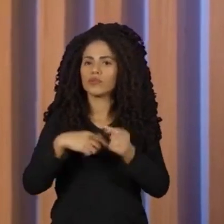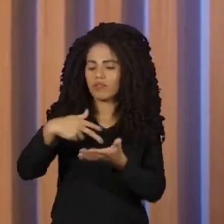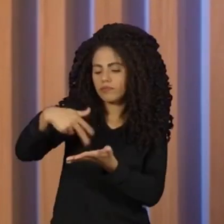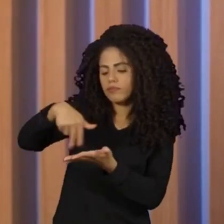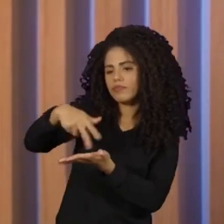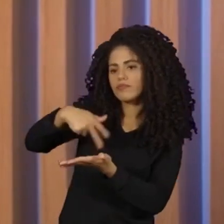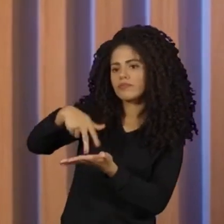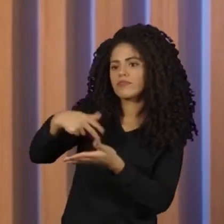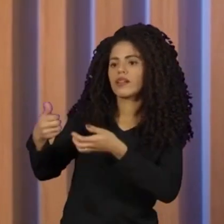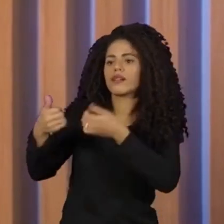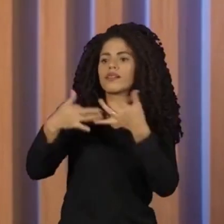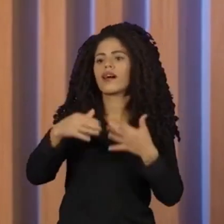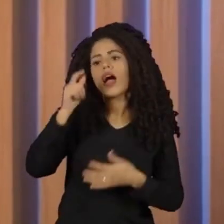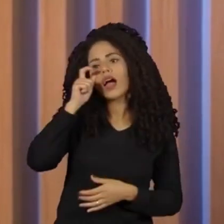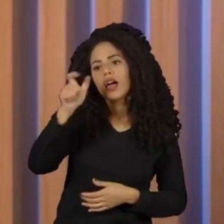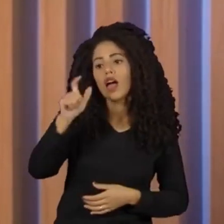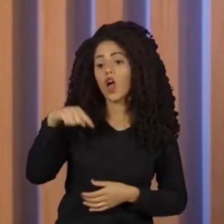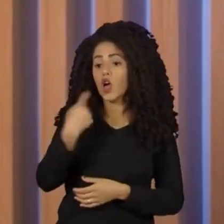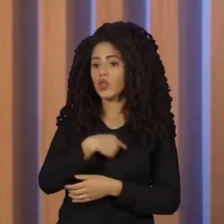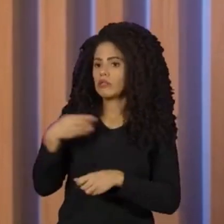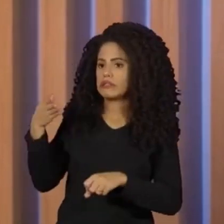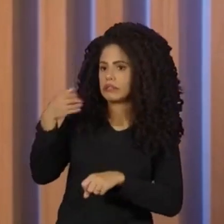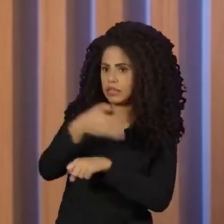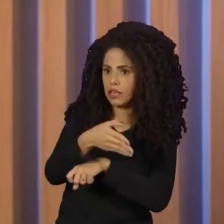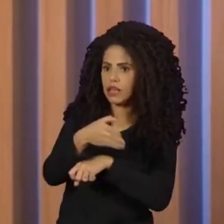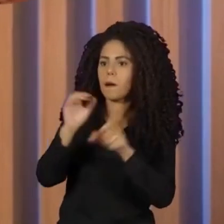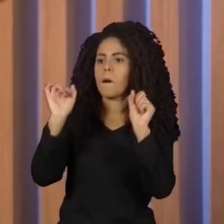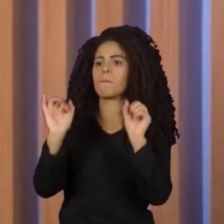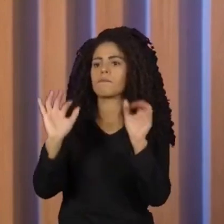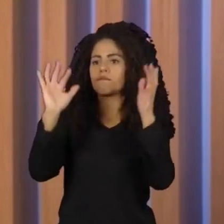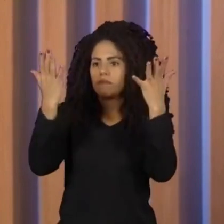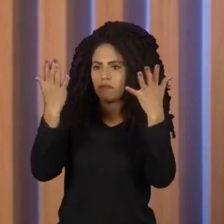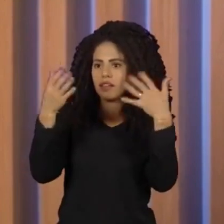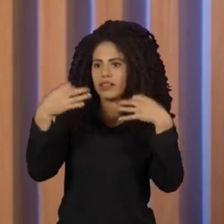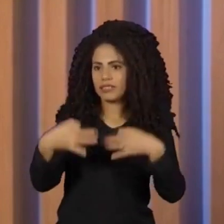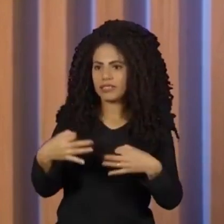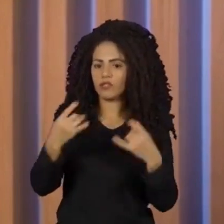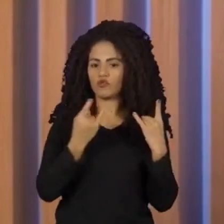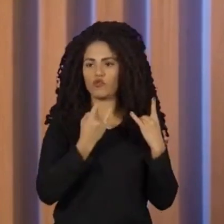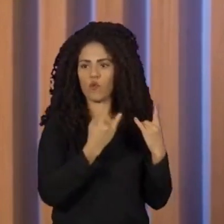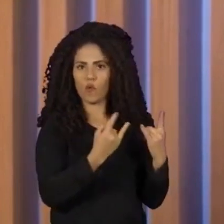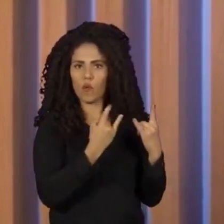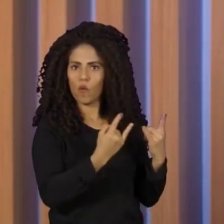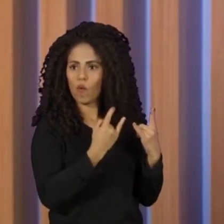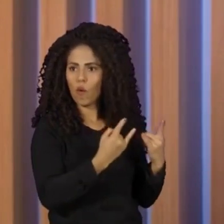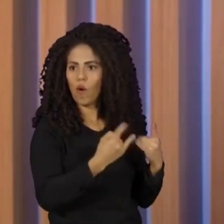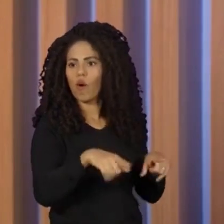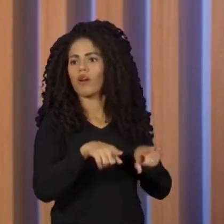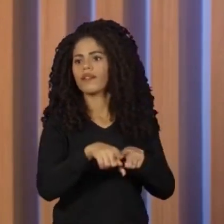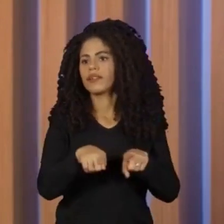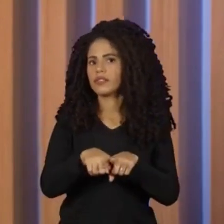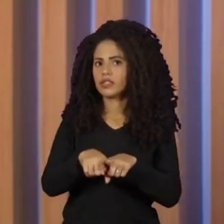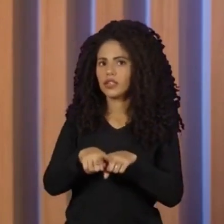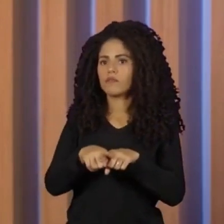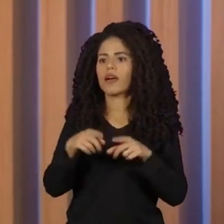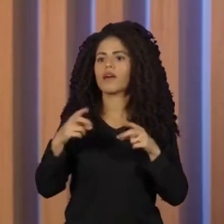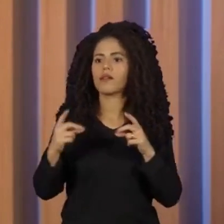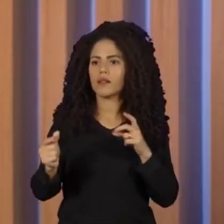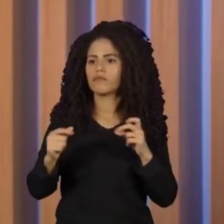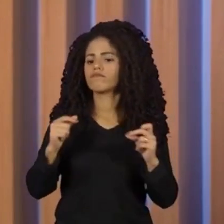tem uma explicação que é interessante é nas festas você tinha a galera como estava falando do rock and roll o rock and rock abismo